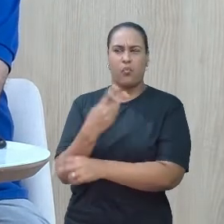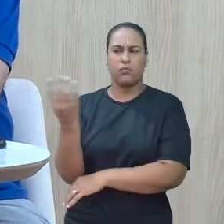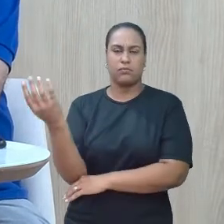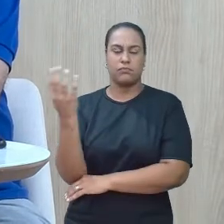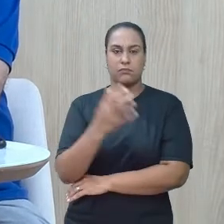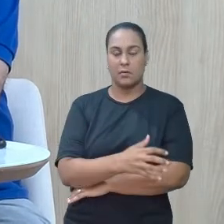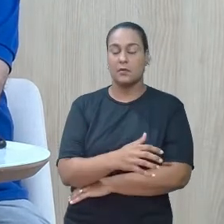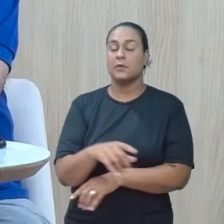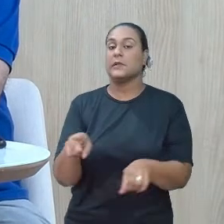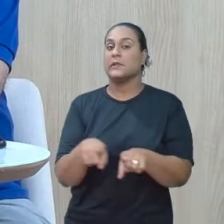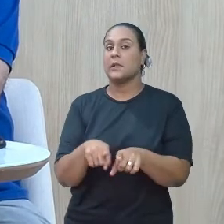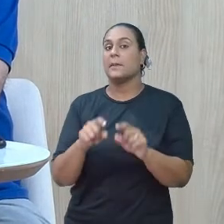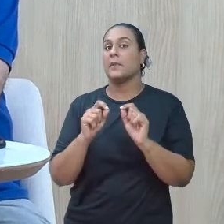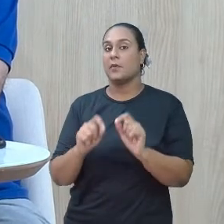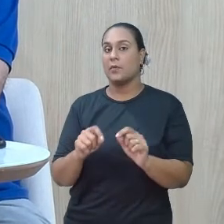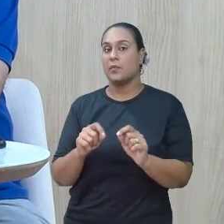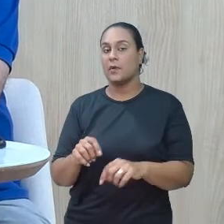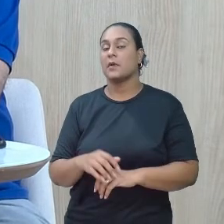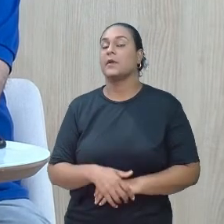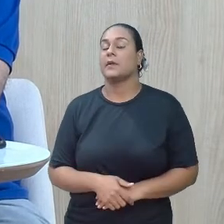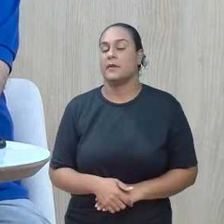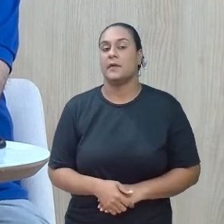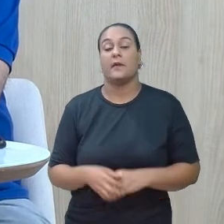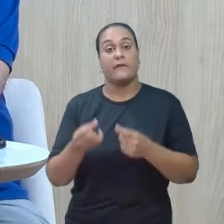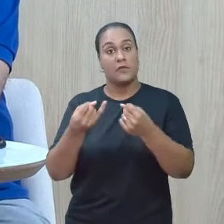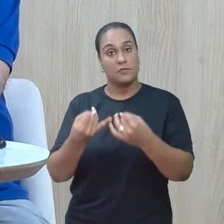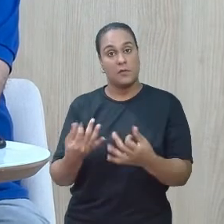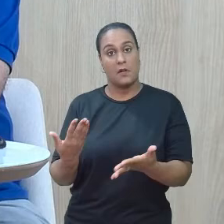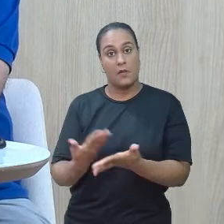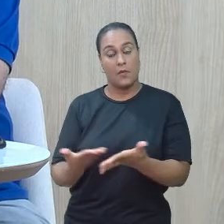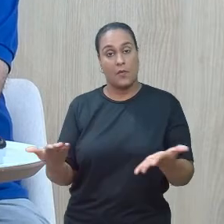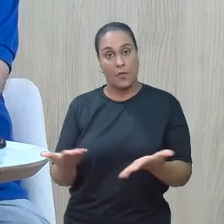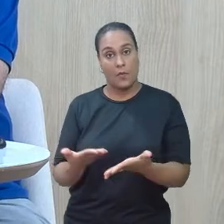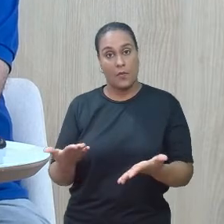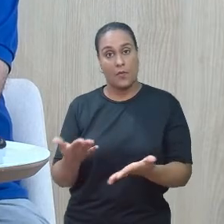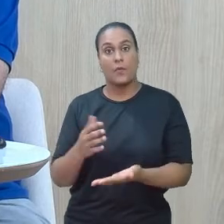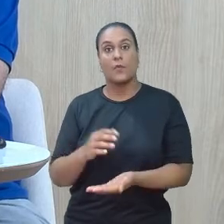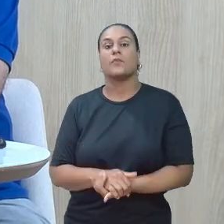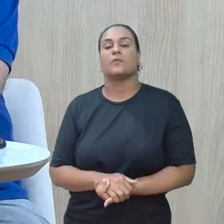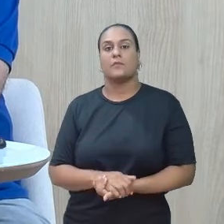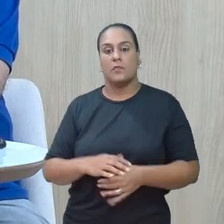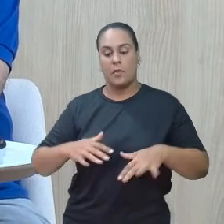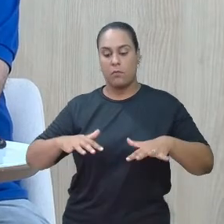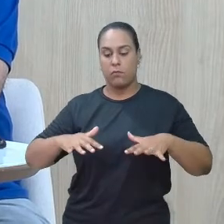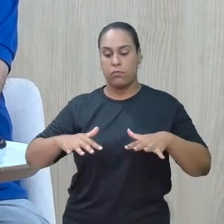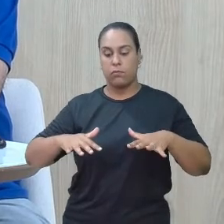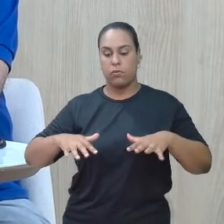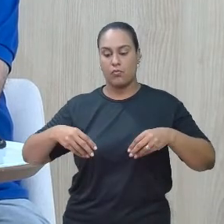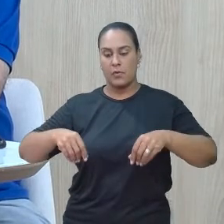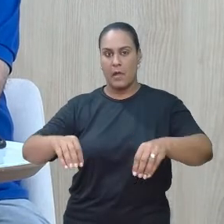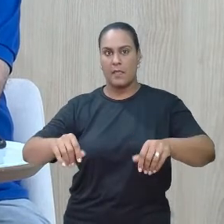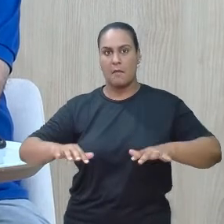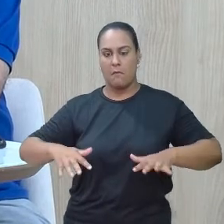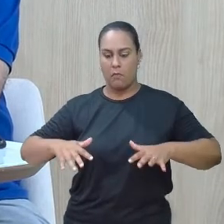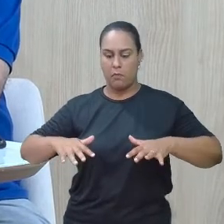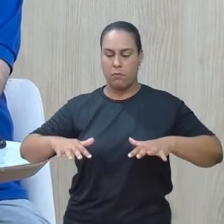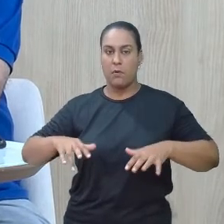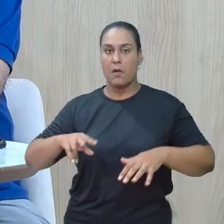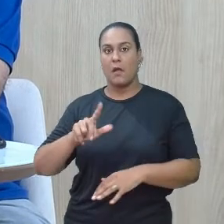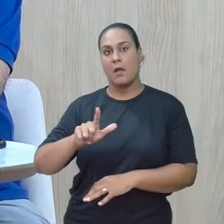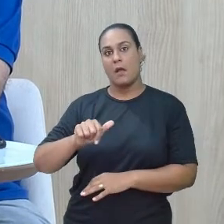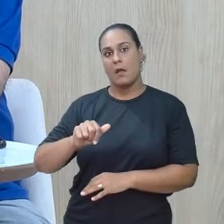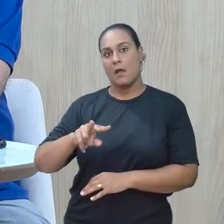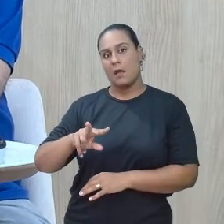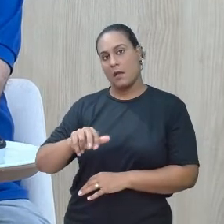também aí que é muito similar, professora, que a gente vai falar na nossa queridíssima aula de hoje, da questão do tectonismo, a questão das lavas. São